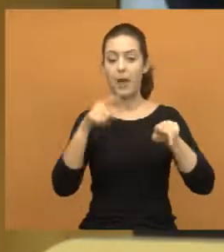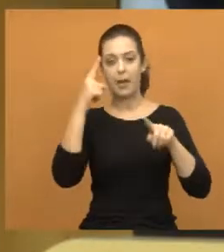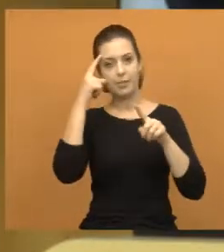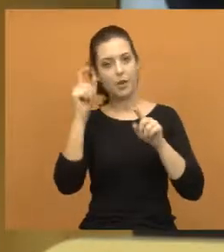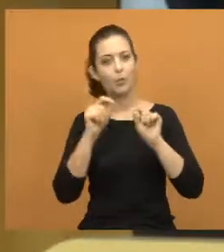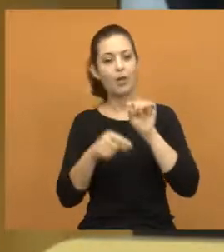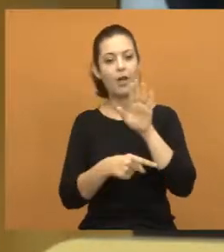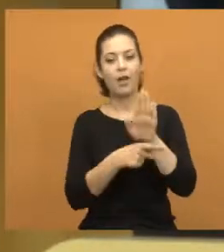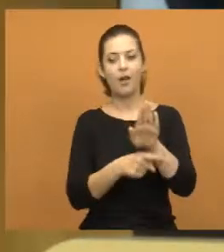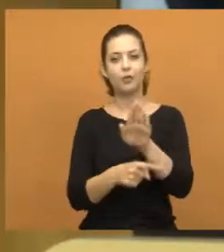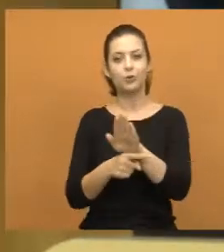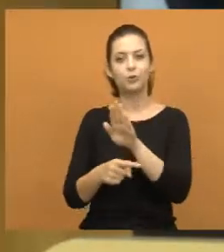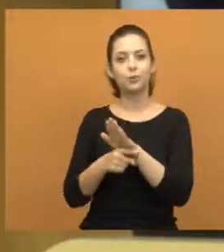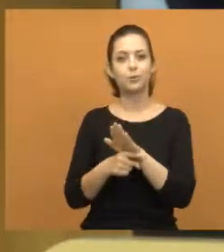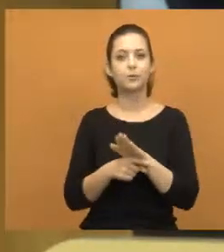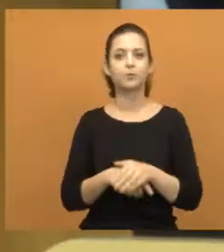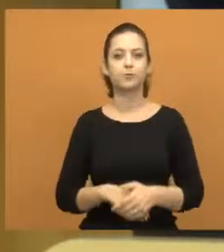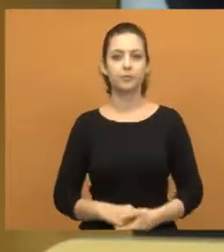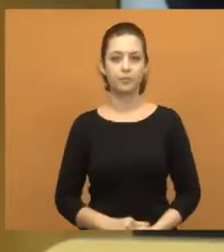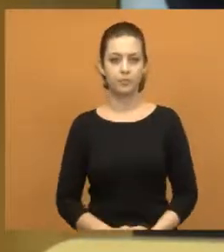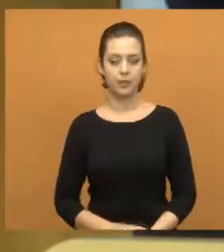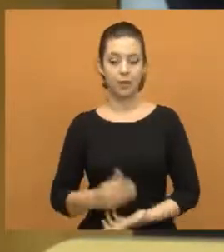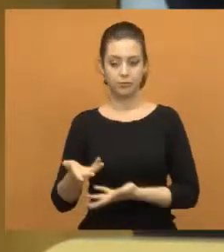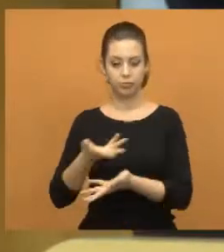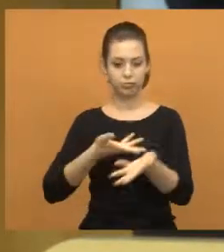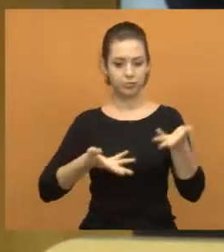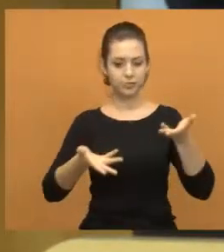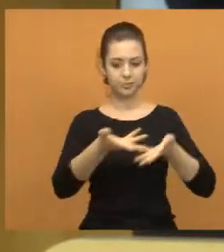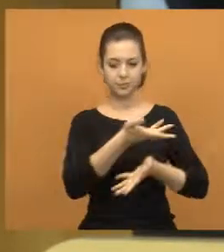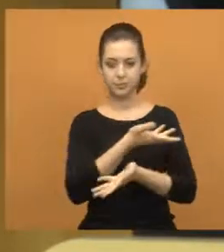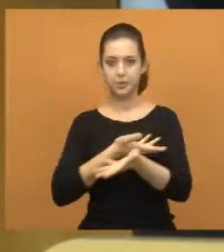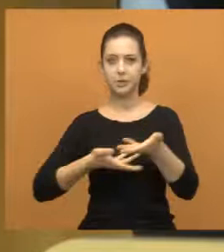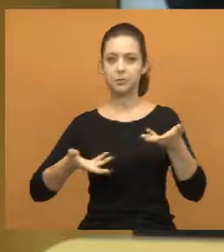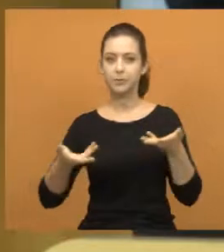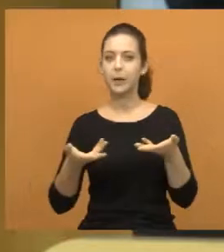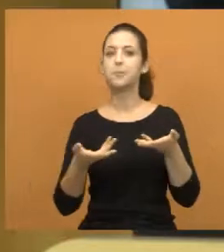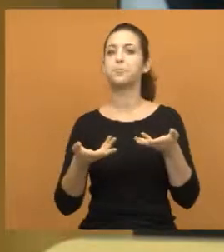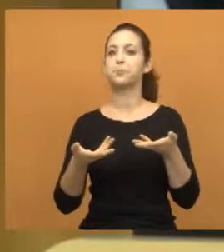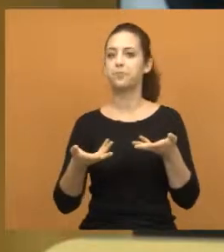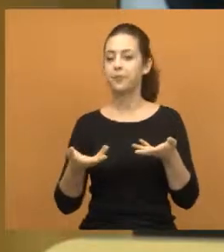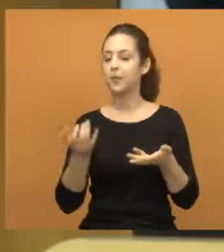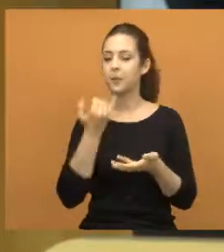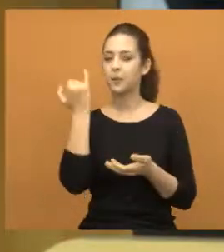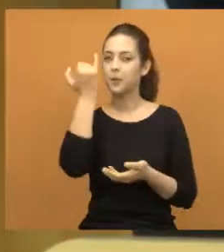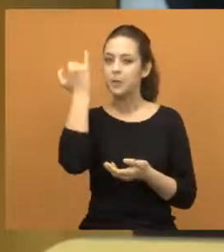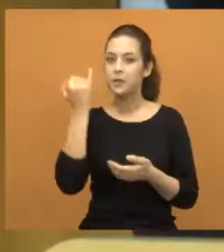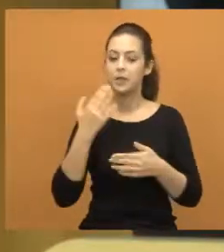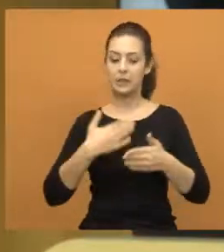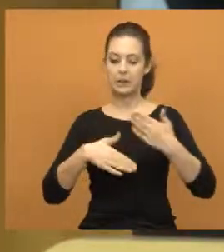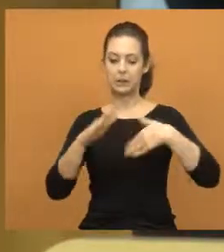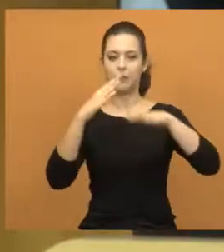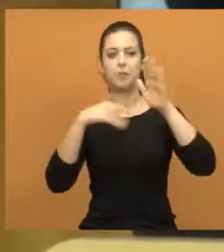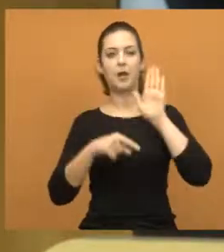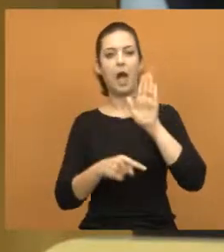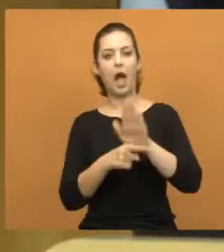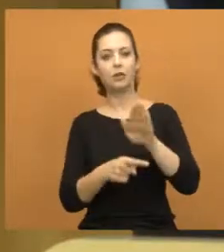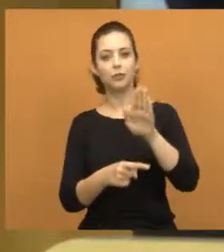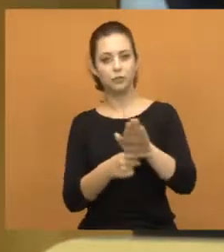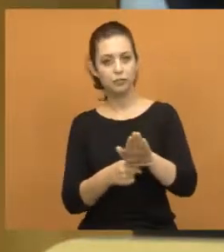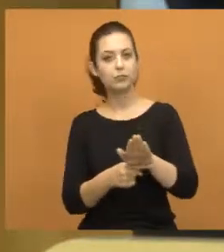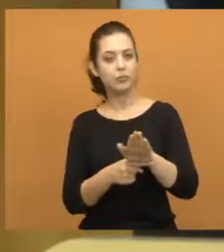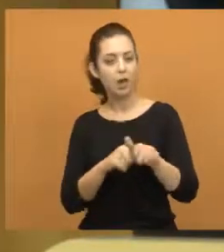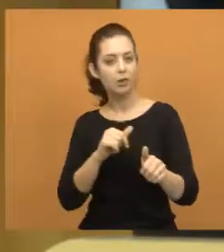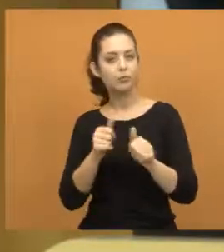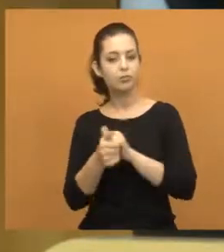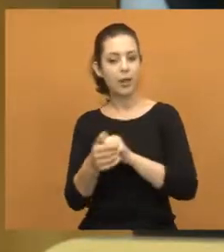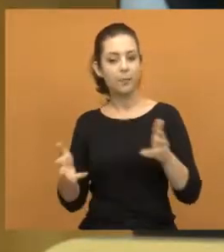é ajudar, ajuda mútua, é, em última instância, auxiliar o desenvolvimento da prática